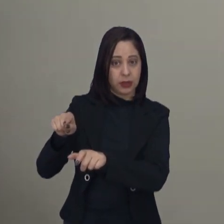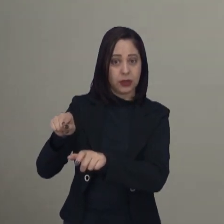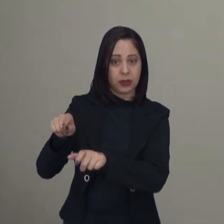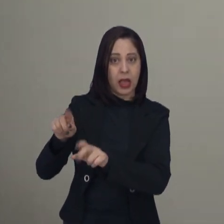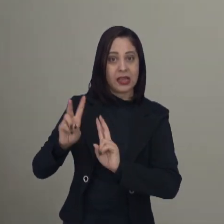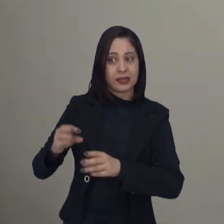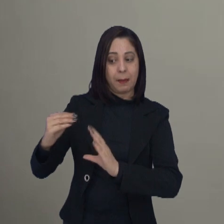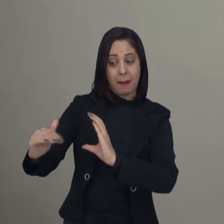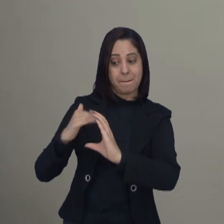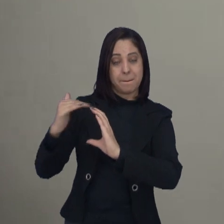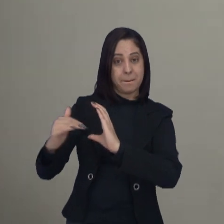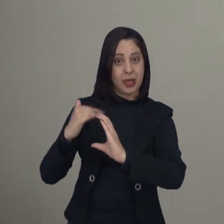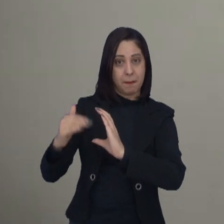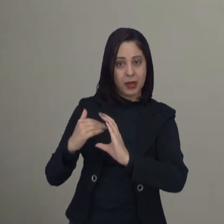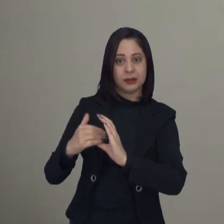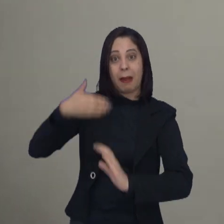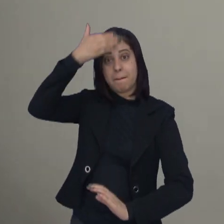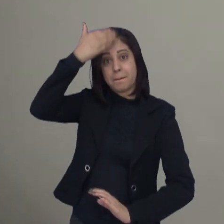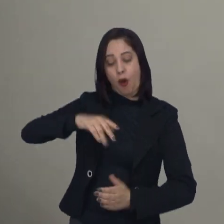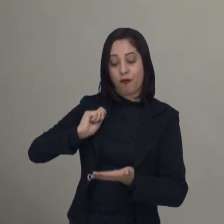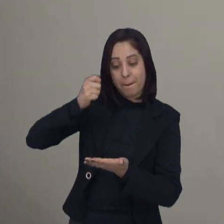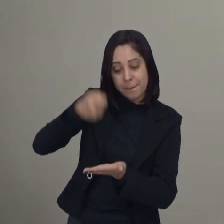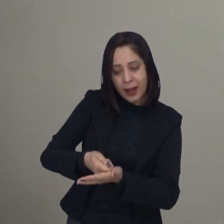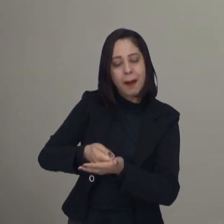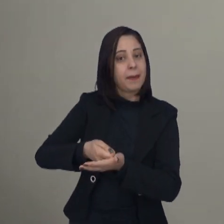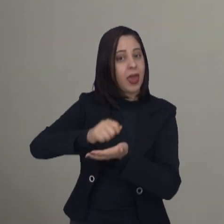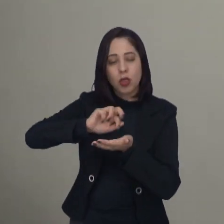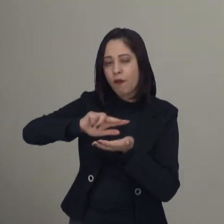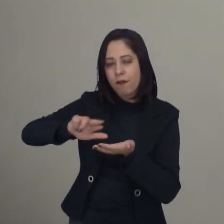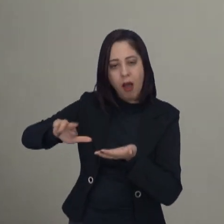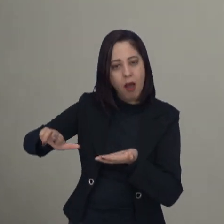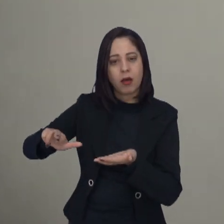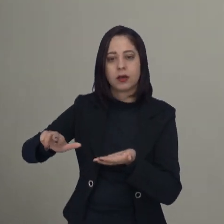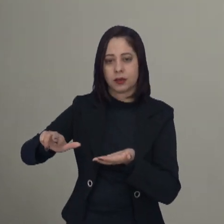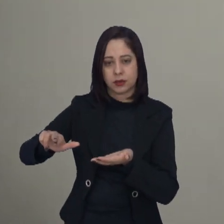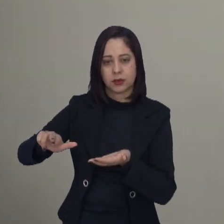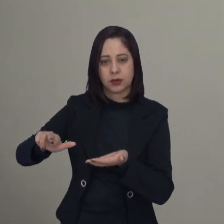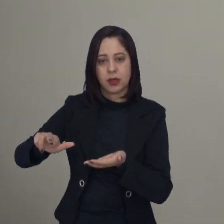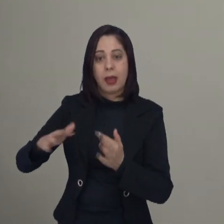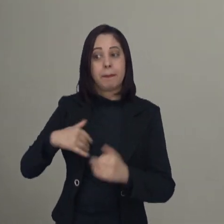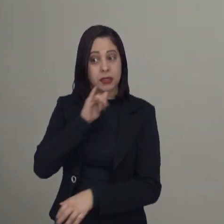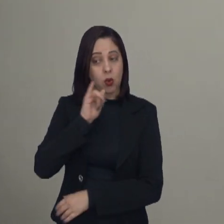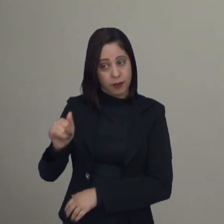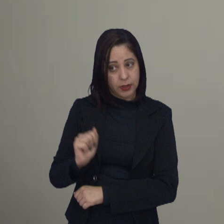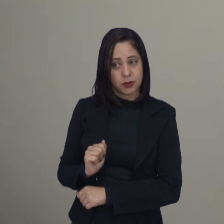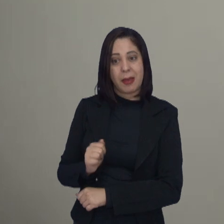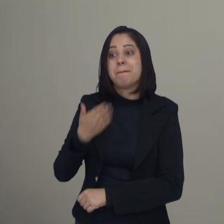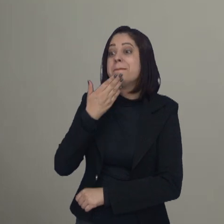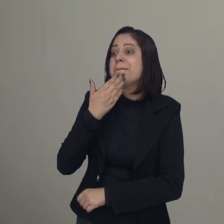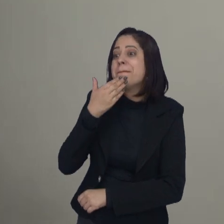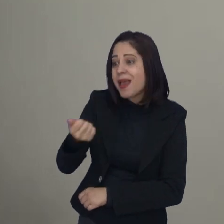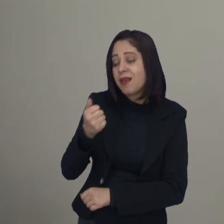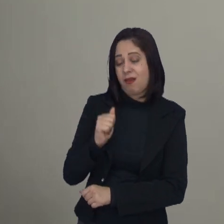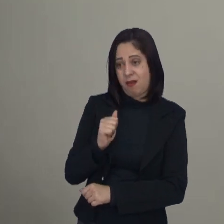todas as declarações, todos os pagamentos de DAS, de guias, em altos valores, mas assim, igual eu passo para elas, vale muito mais